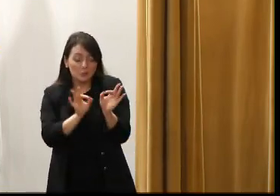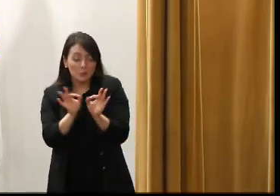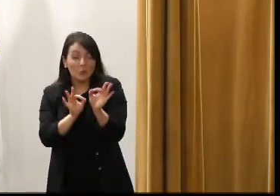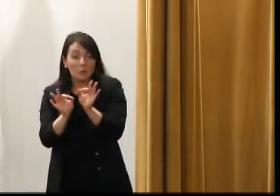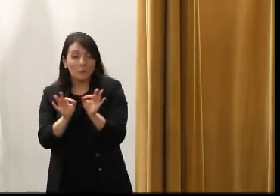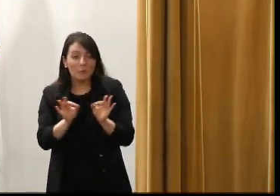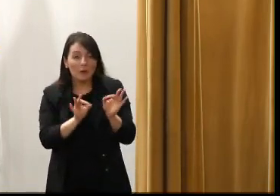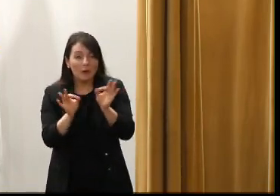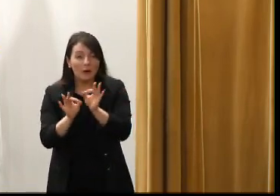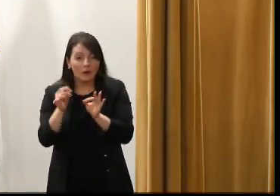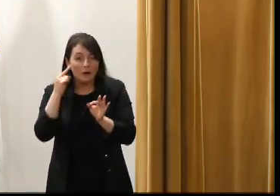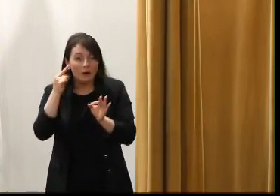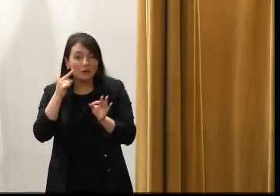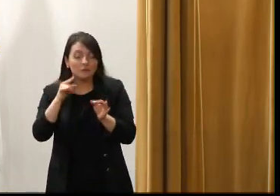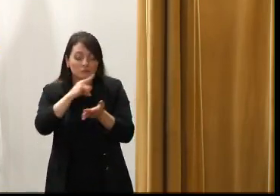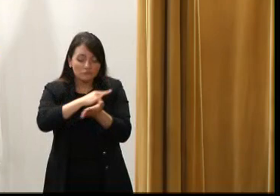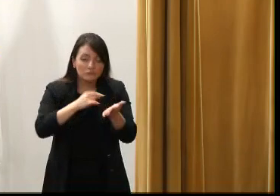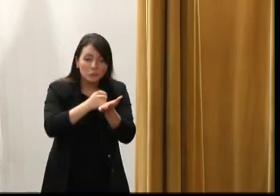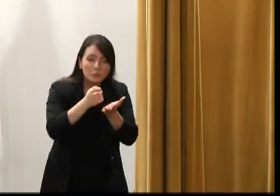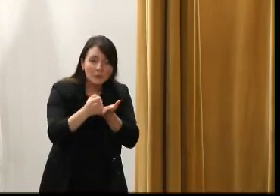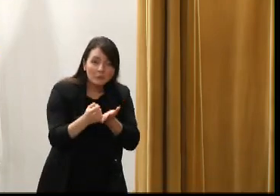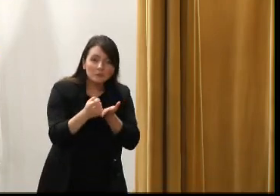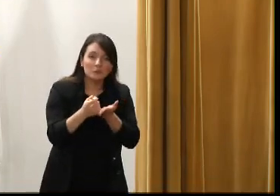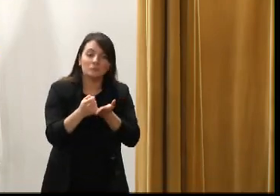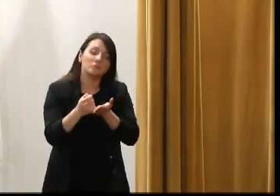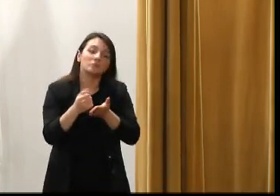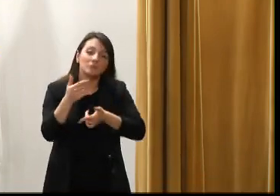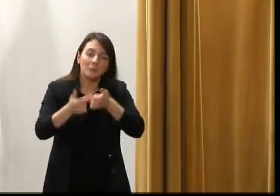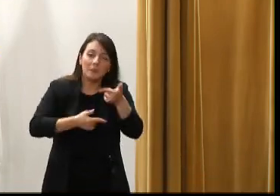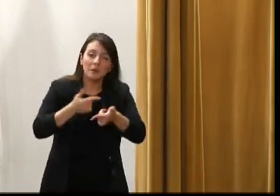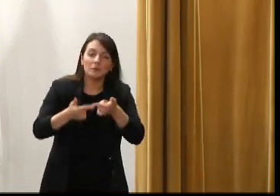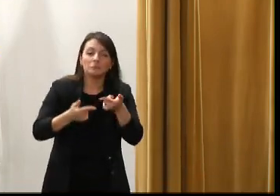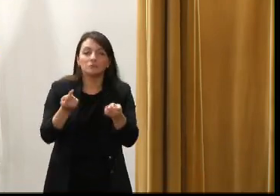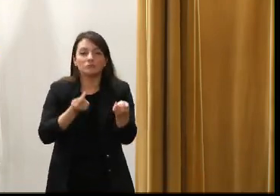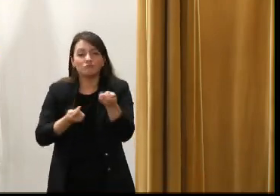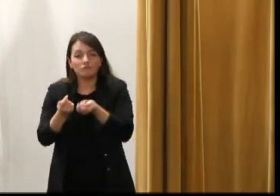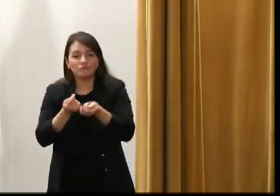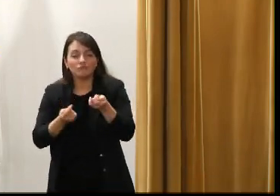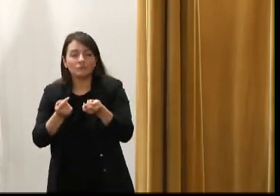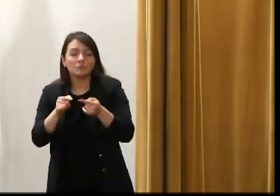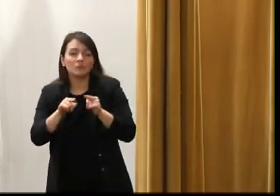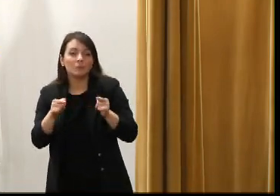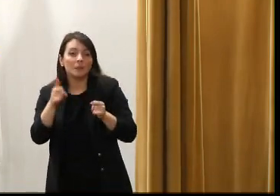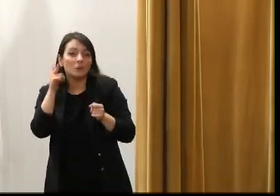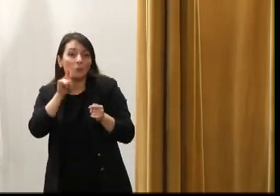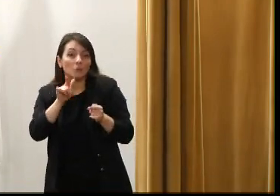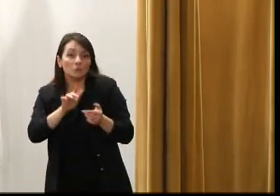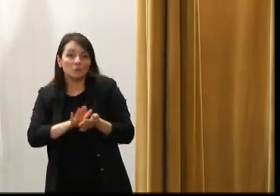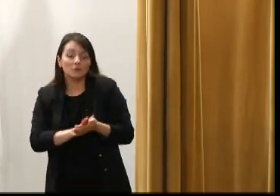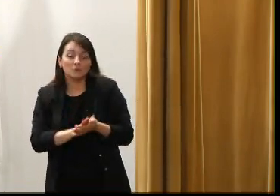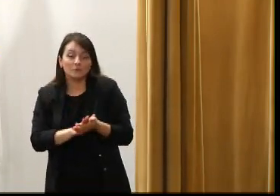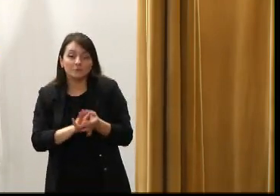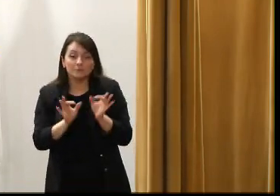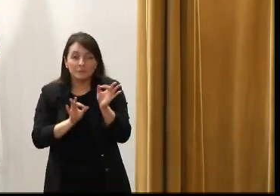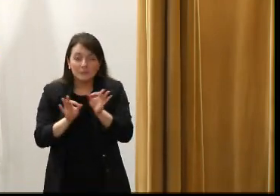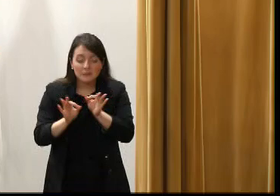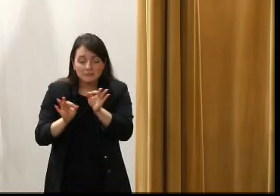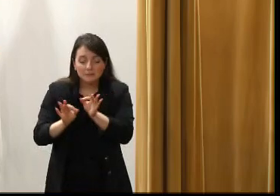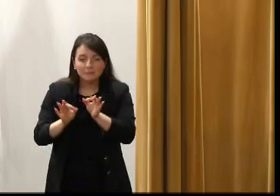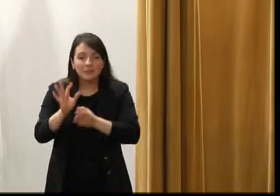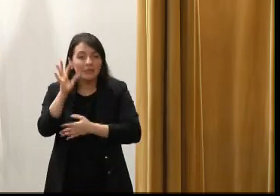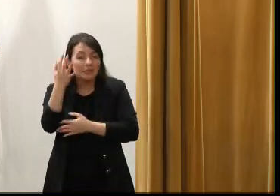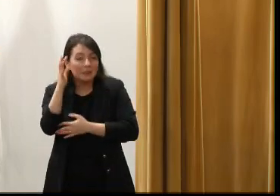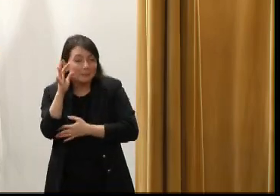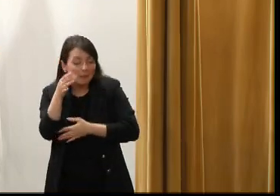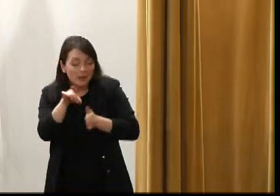das atividades econômicas que tenha um sentido para trazer mitigação climática, para